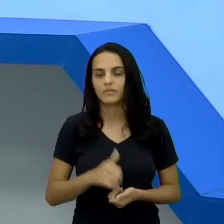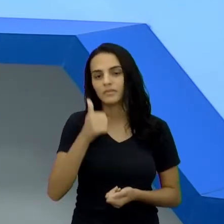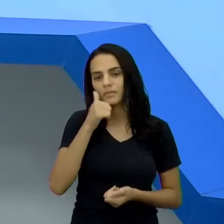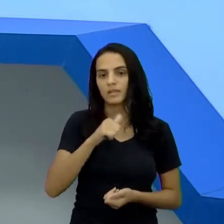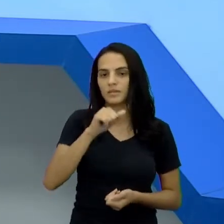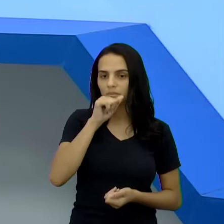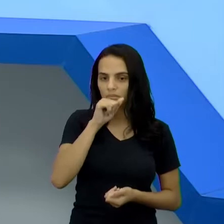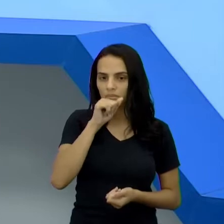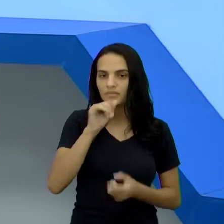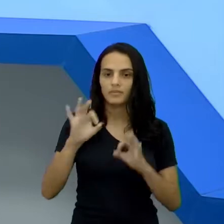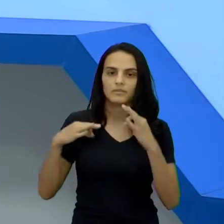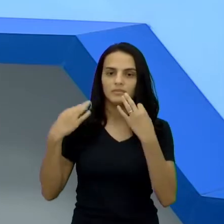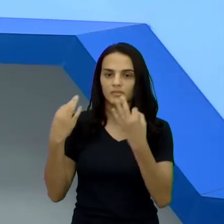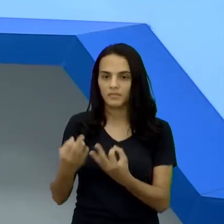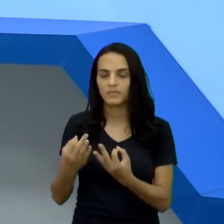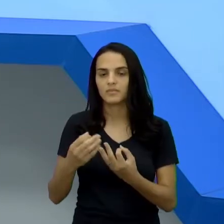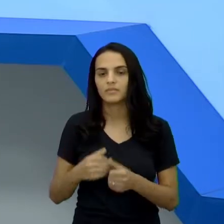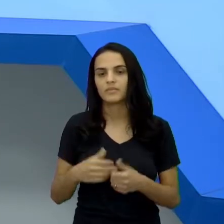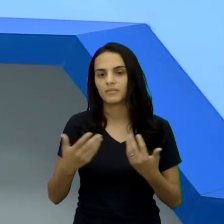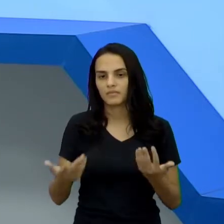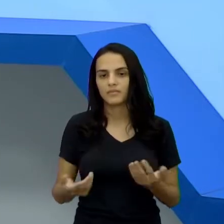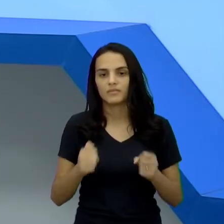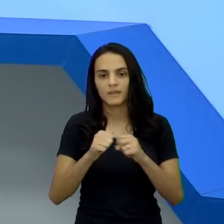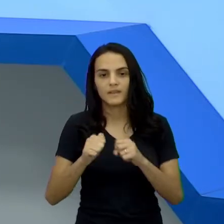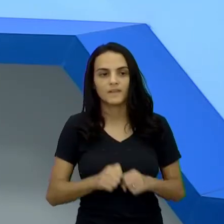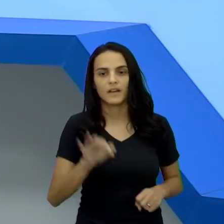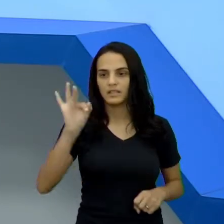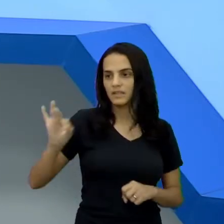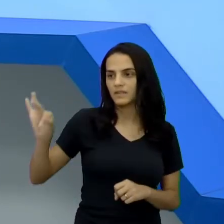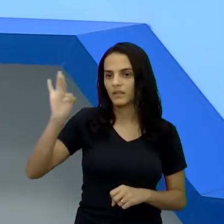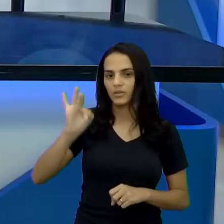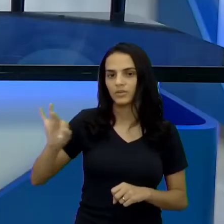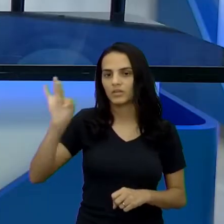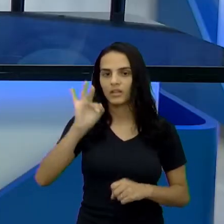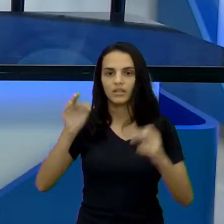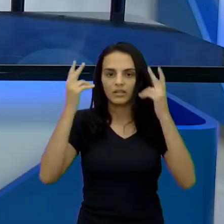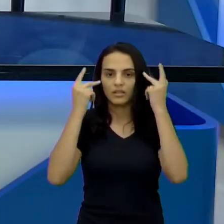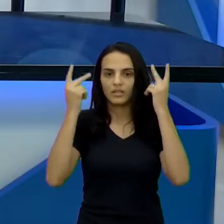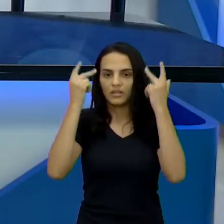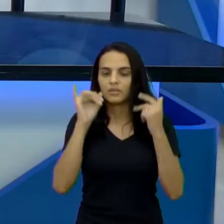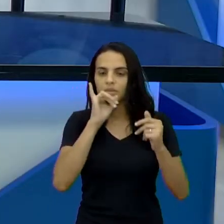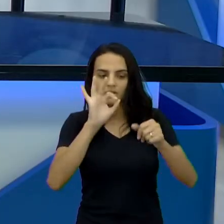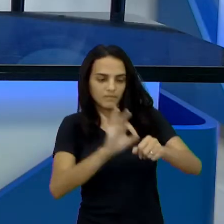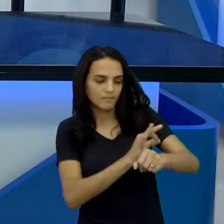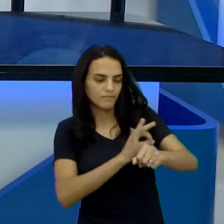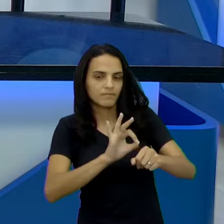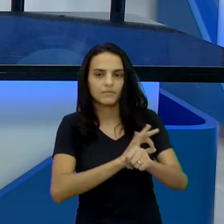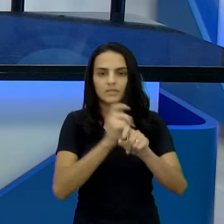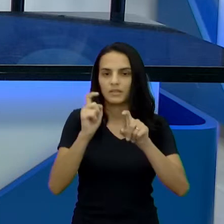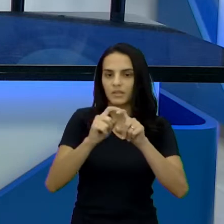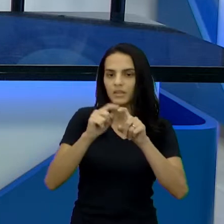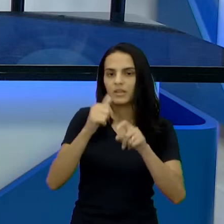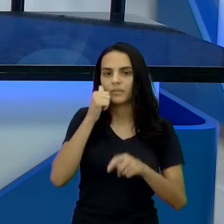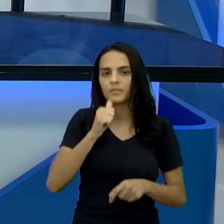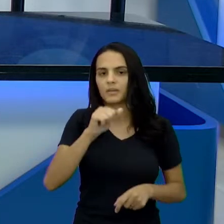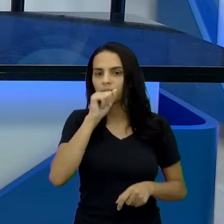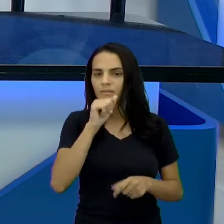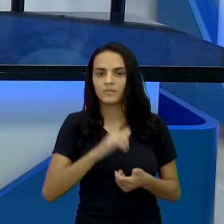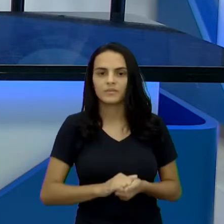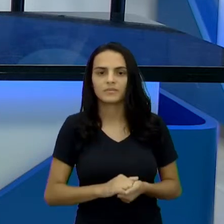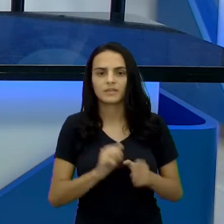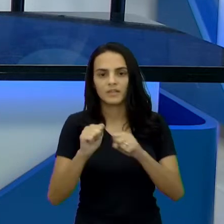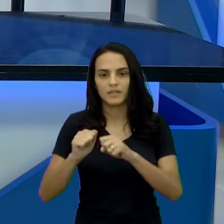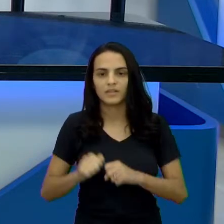mãe, mas pela minha família, assim, de tipo, faça as faculdades tradicionais. Tipo, engenharia, medicina. Minha mãe, quando eu falei ciências sociais, ela falou,